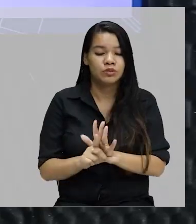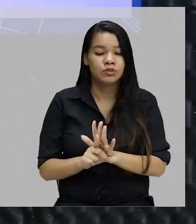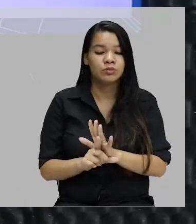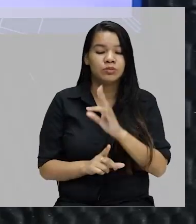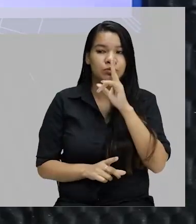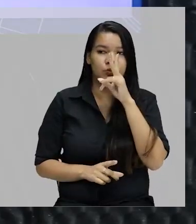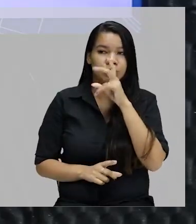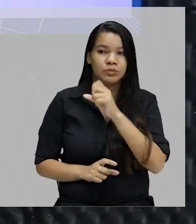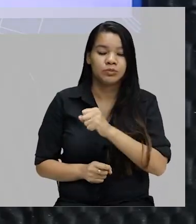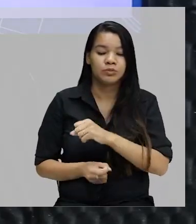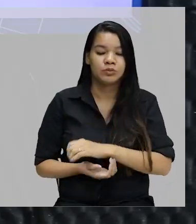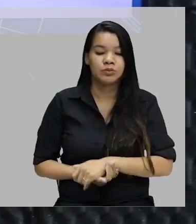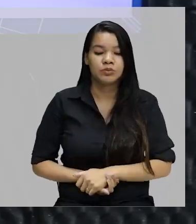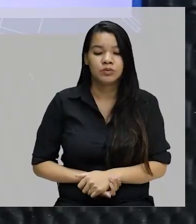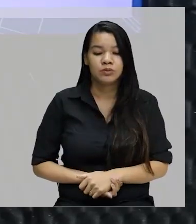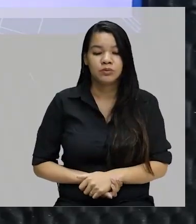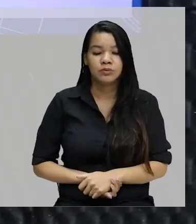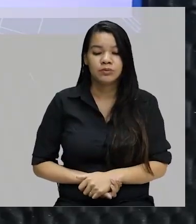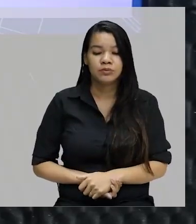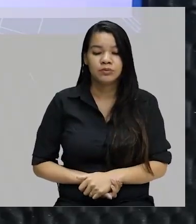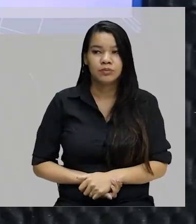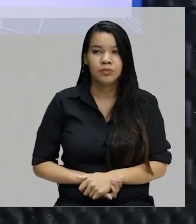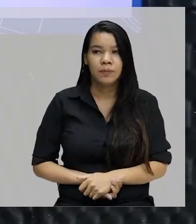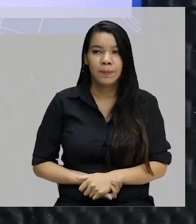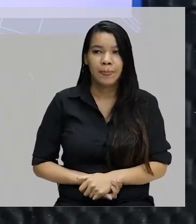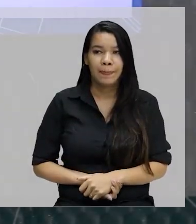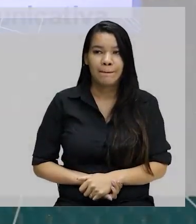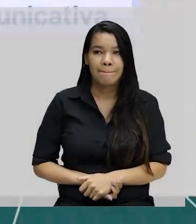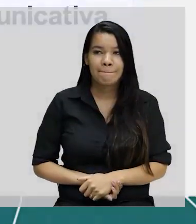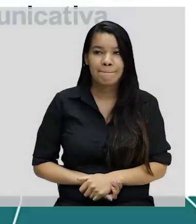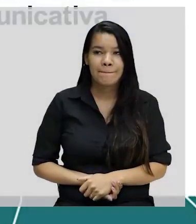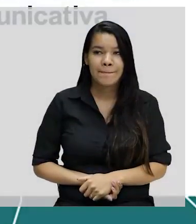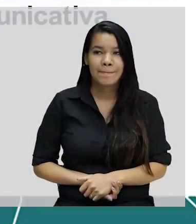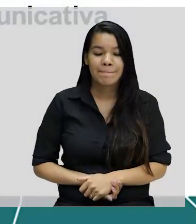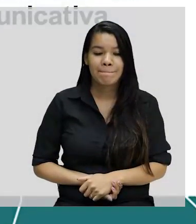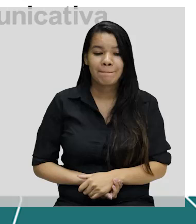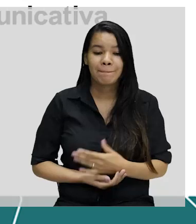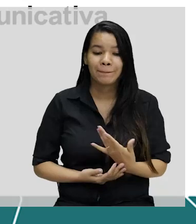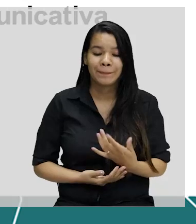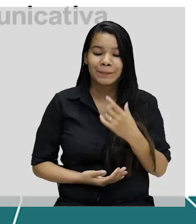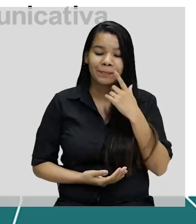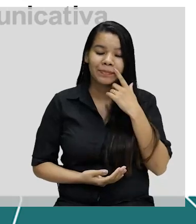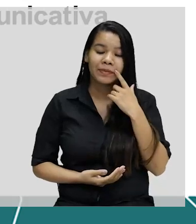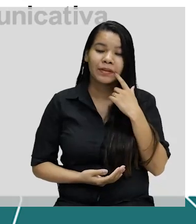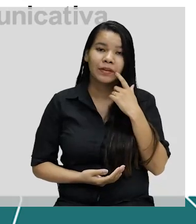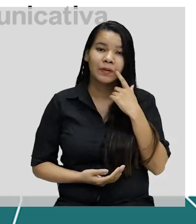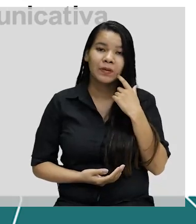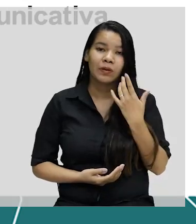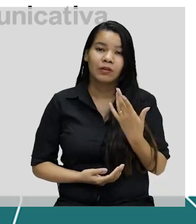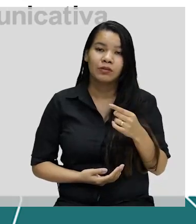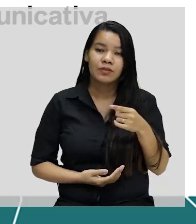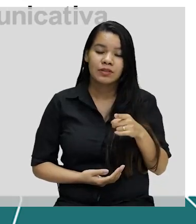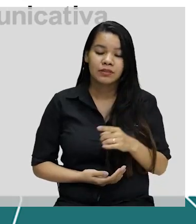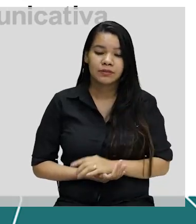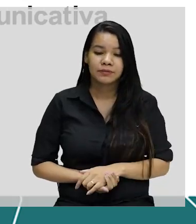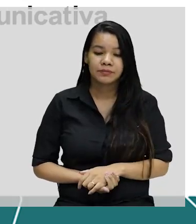consulta popular é o sujeito, legitima o poder, é o predicado, tá? Então, assim, quando